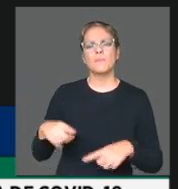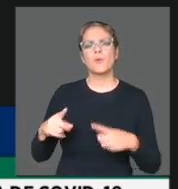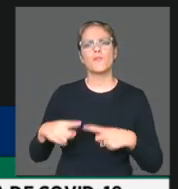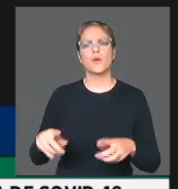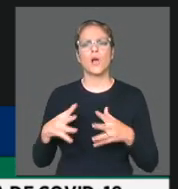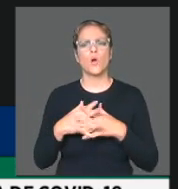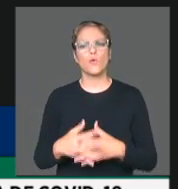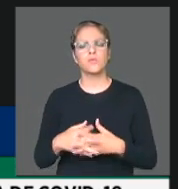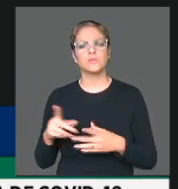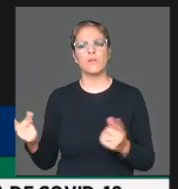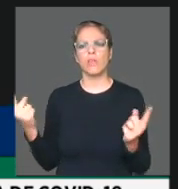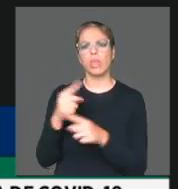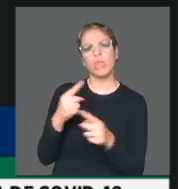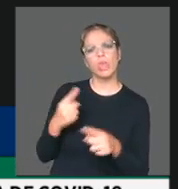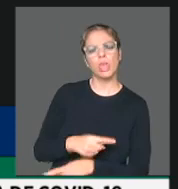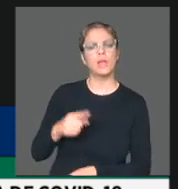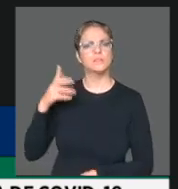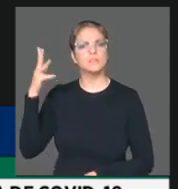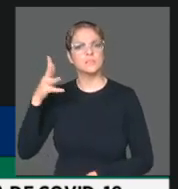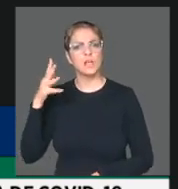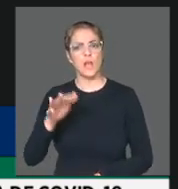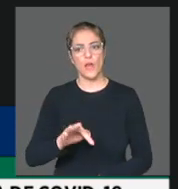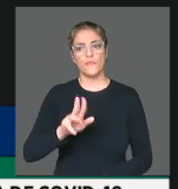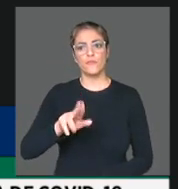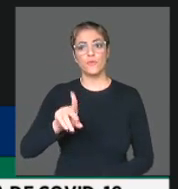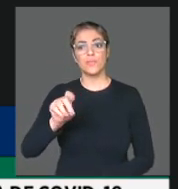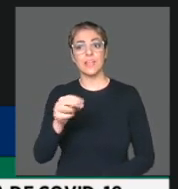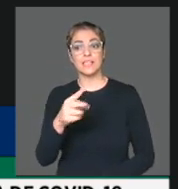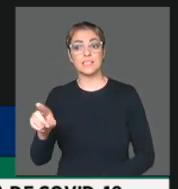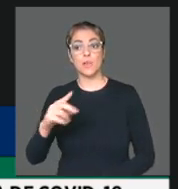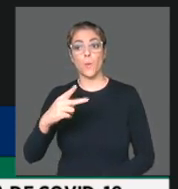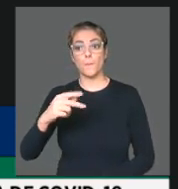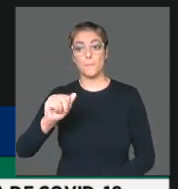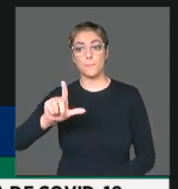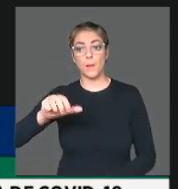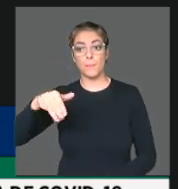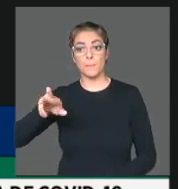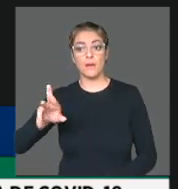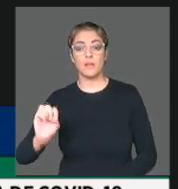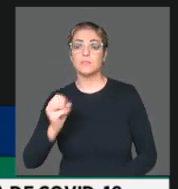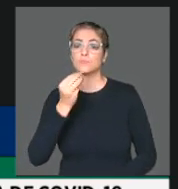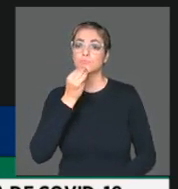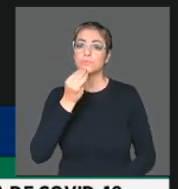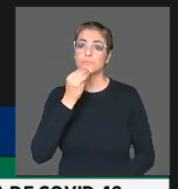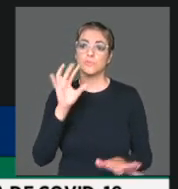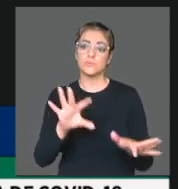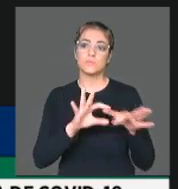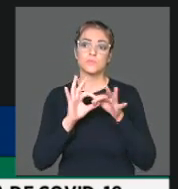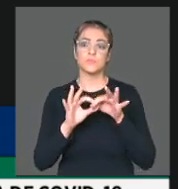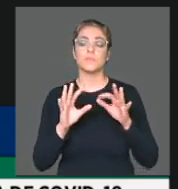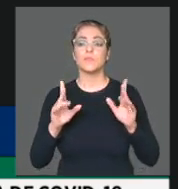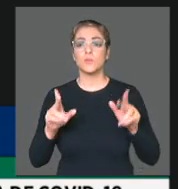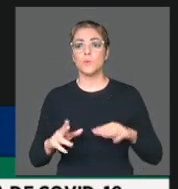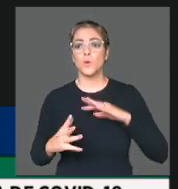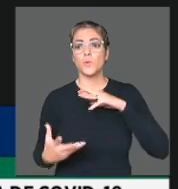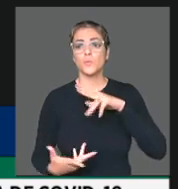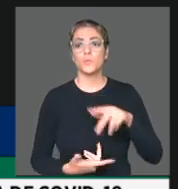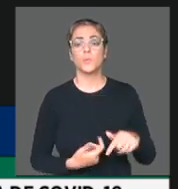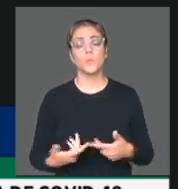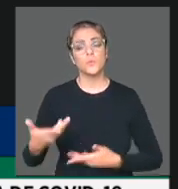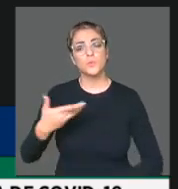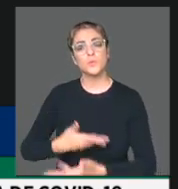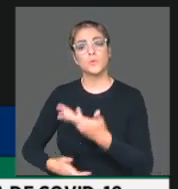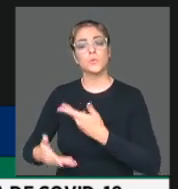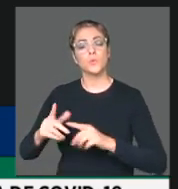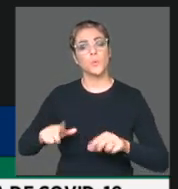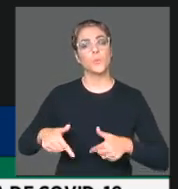discursos. A Fundação Palmares deveria, nesse mundo, estar alinhada com o que o mundo inteiro está falando e sendo um lugar de